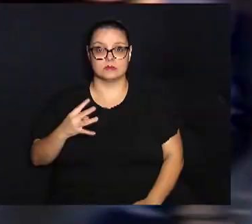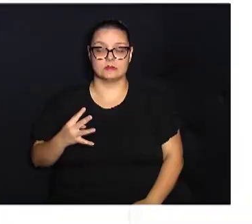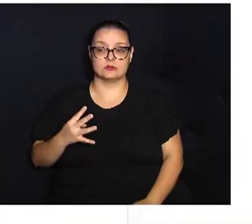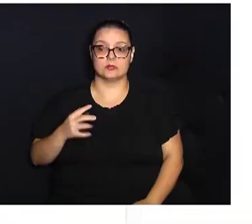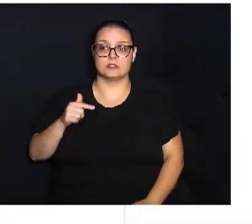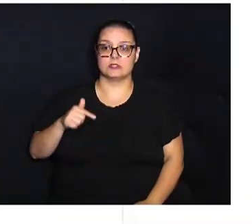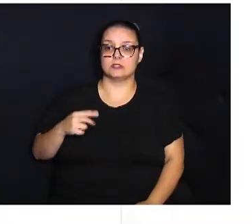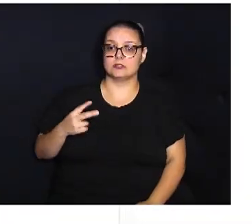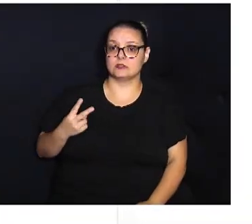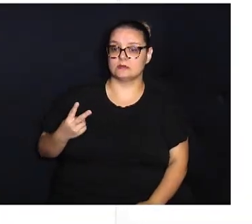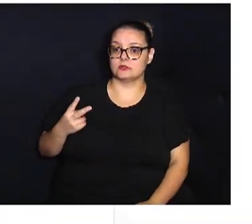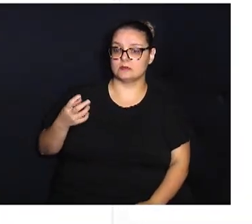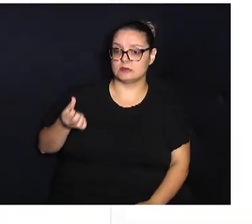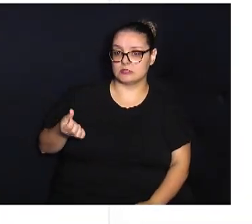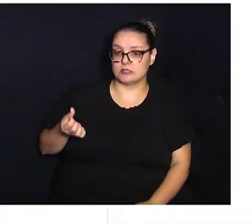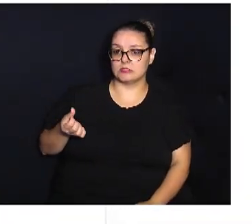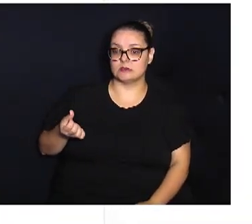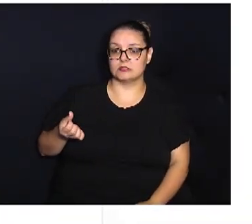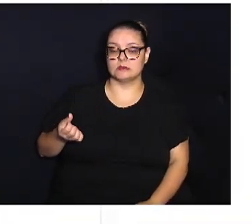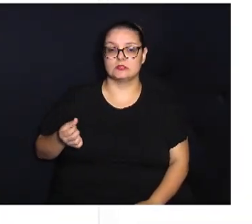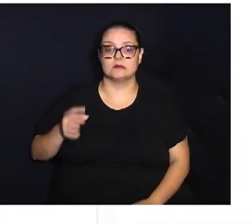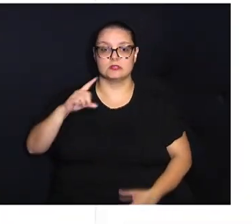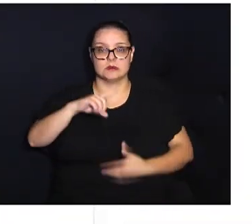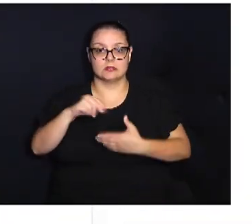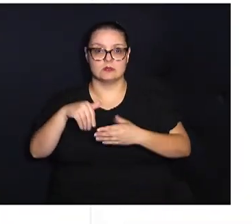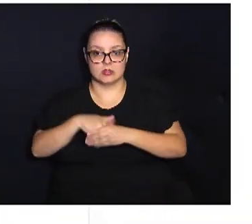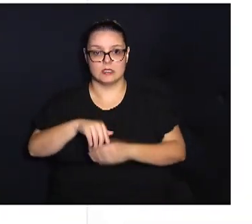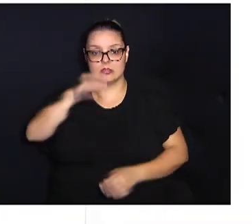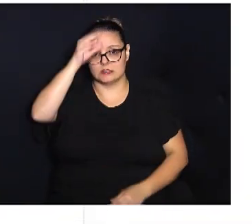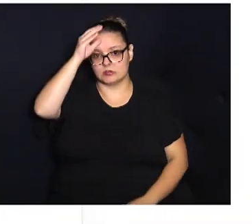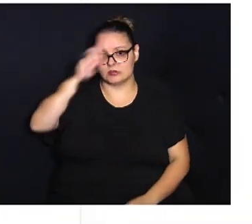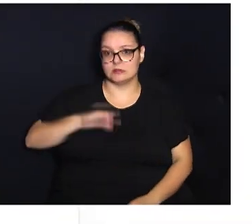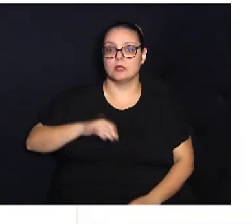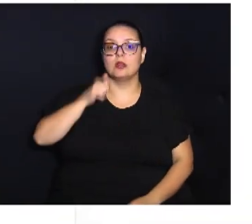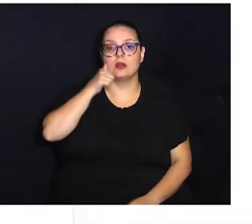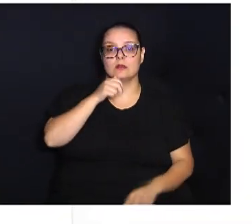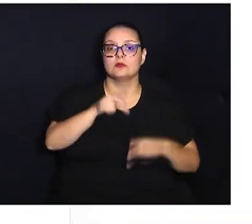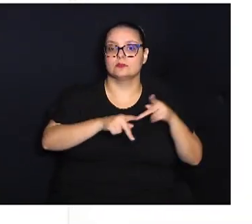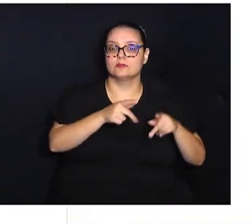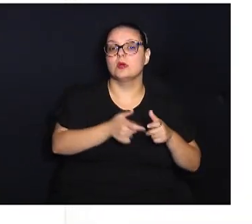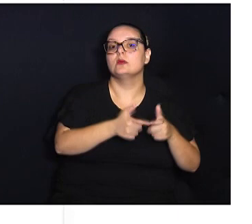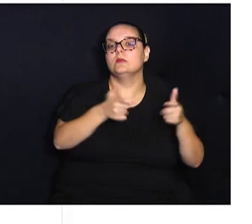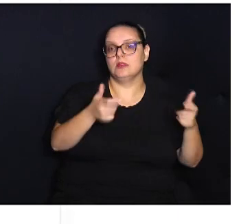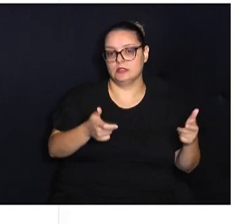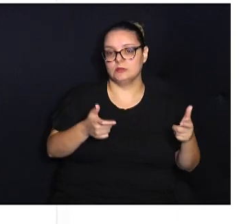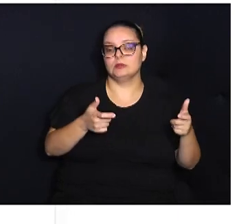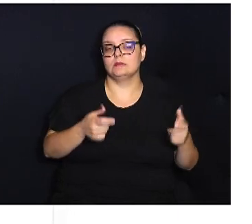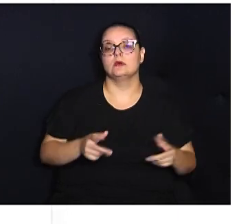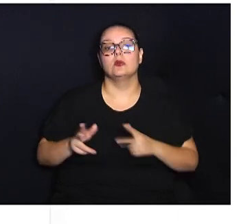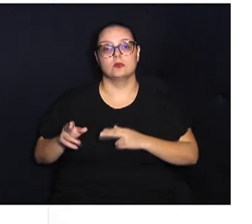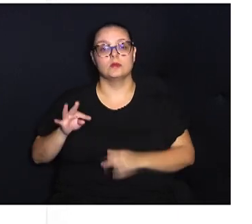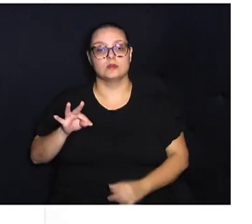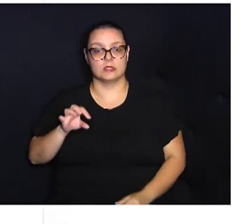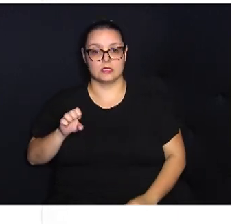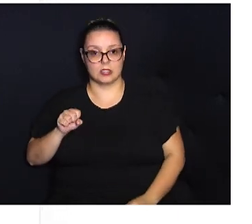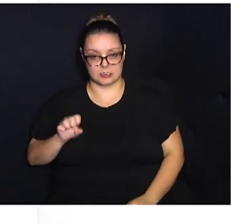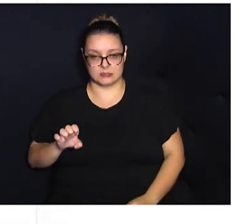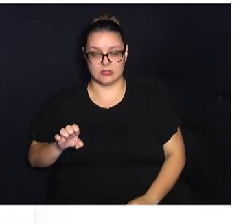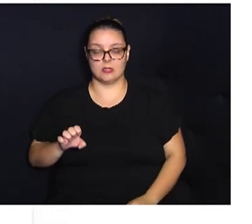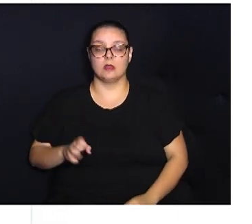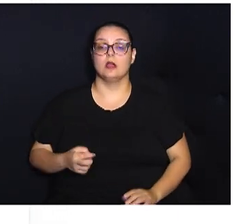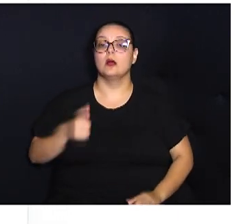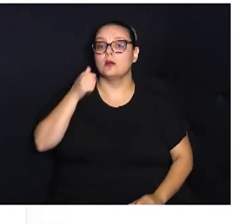884.726 eleitores, o público feminino também é a maioria do pleito eleitoral. De acordo com o TSE, as mulheres